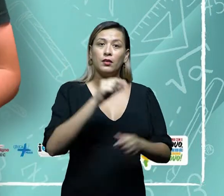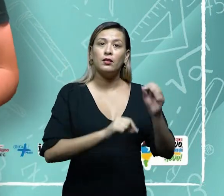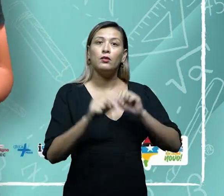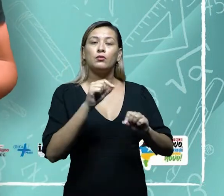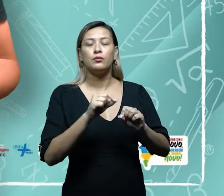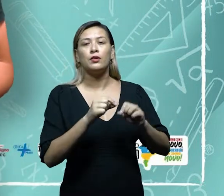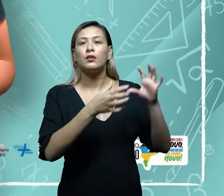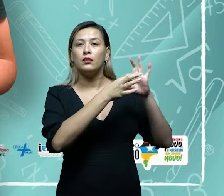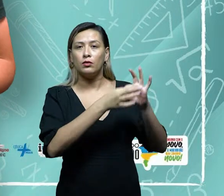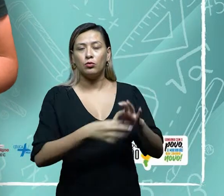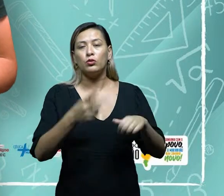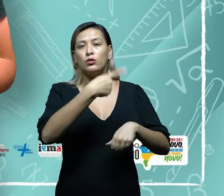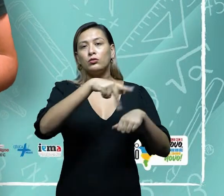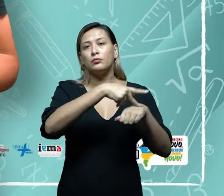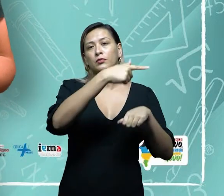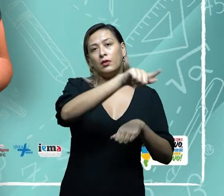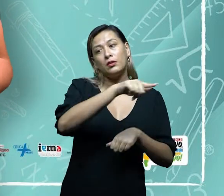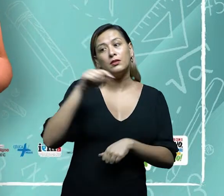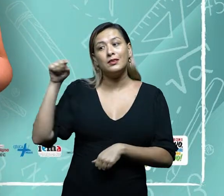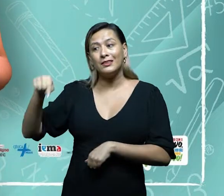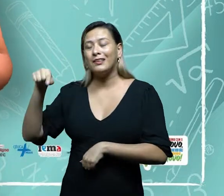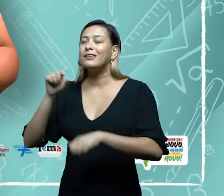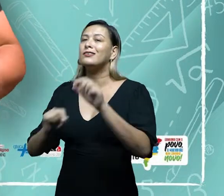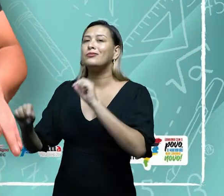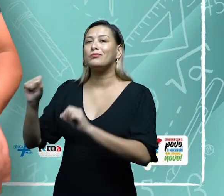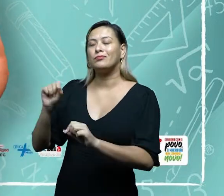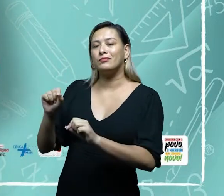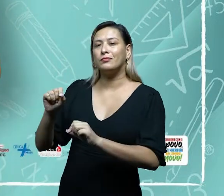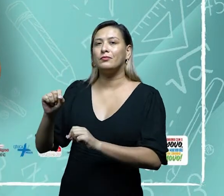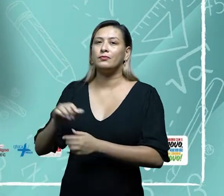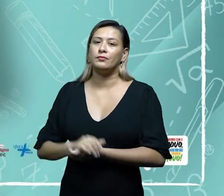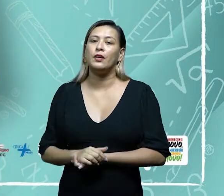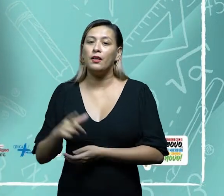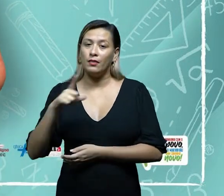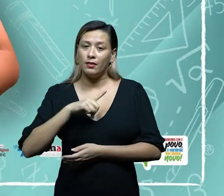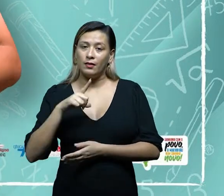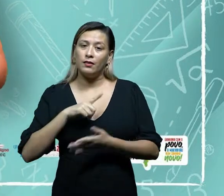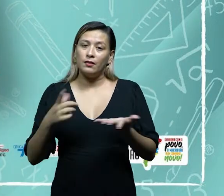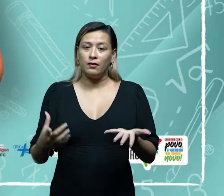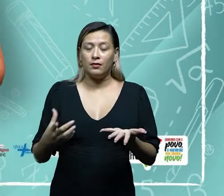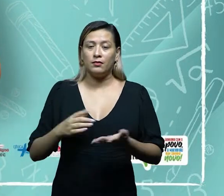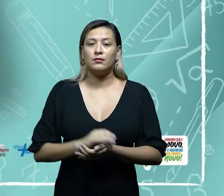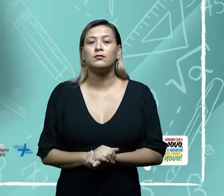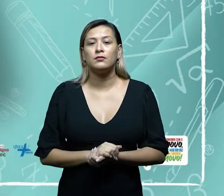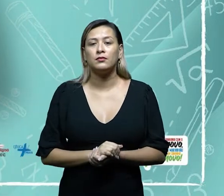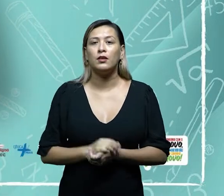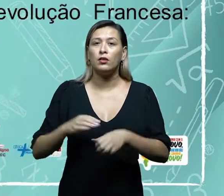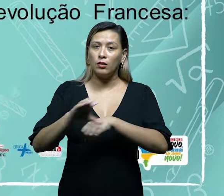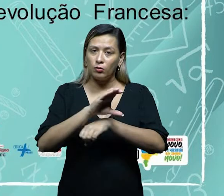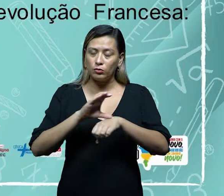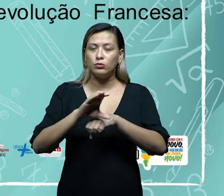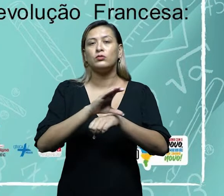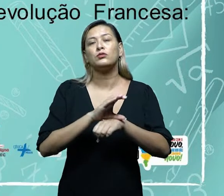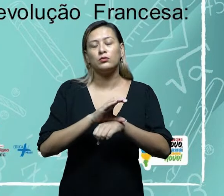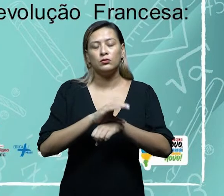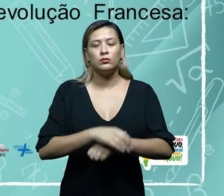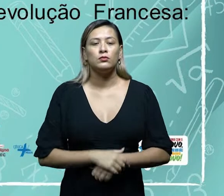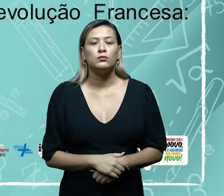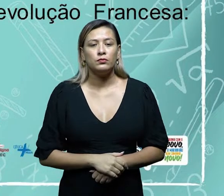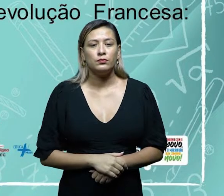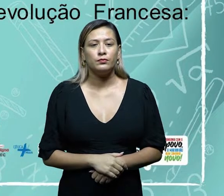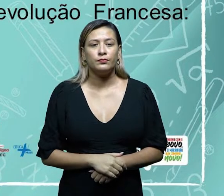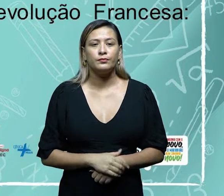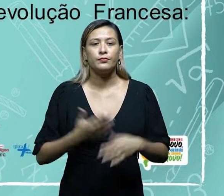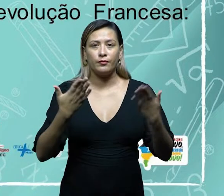internacional. Já os direitos fundamentais, são, de fato, previstos em textos constitucionais. Aqui a gente chega